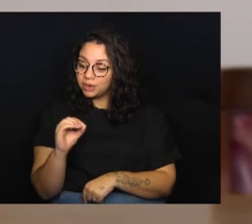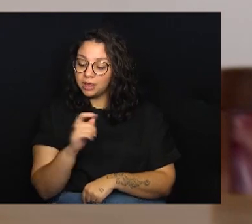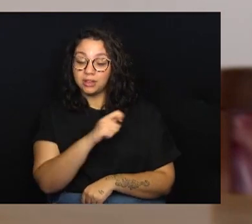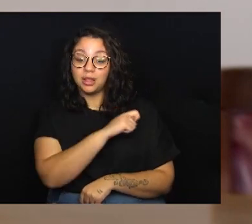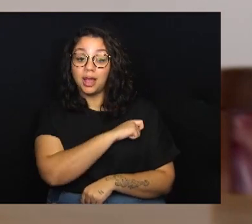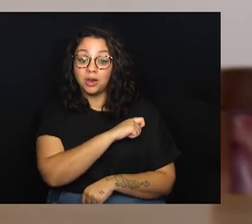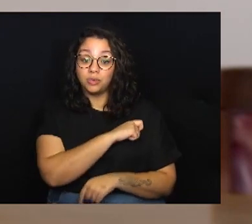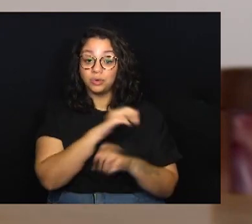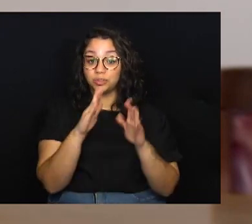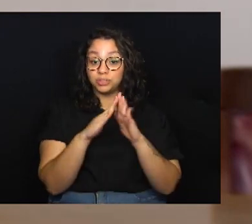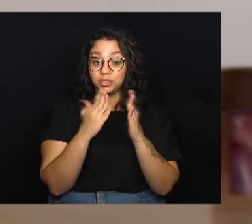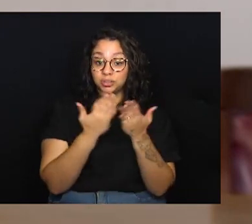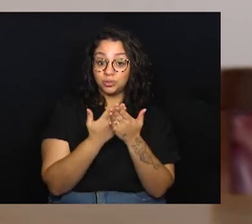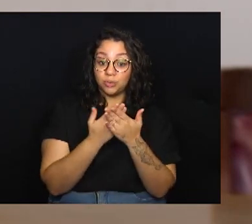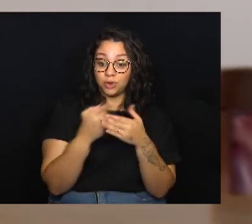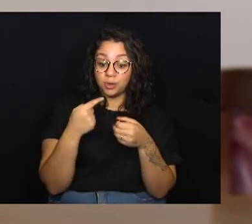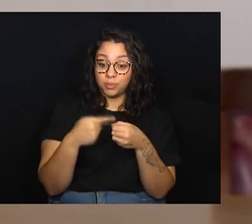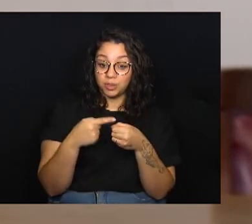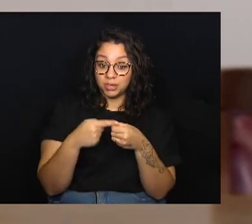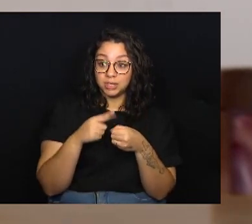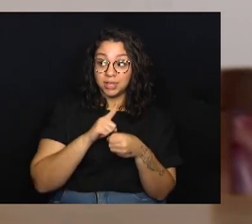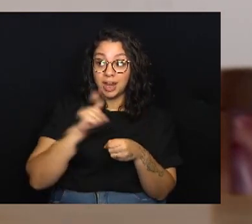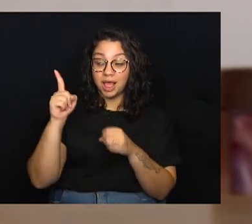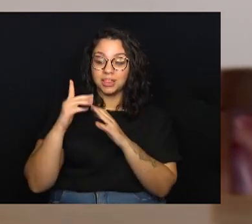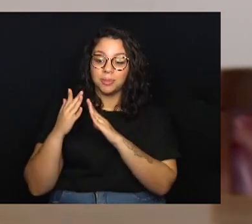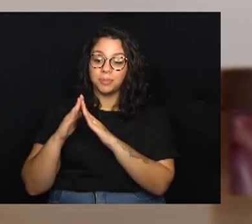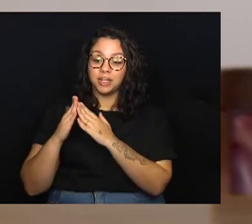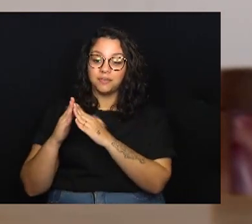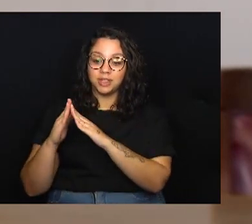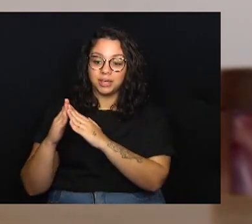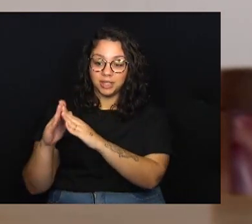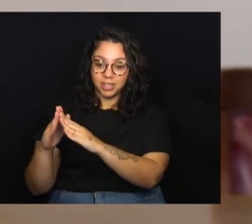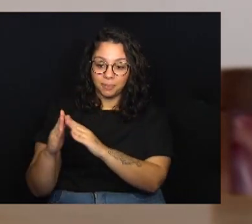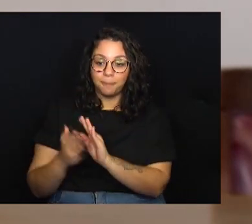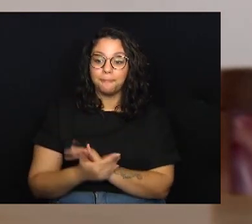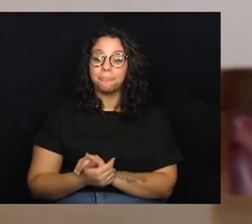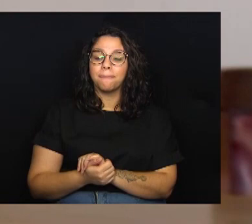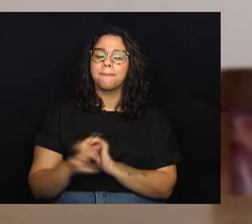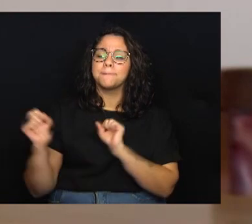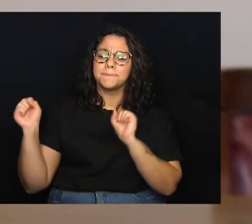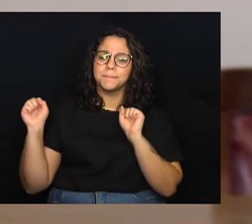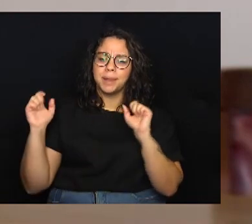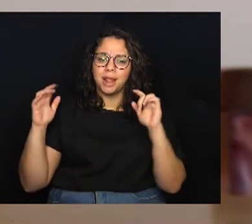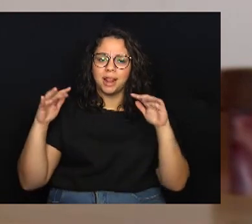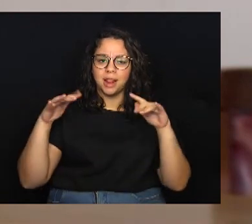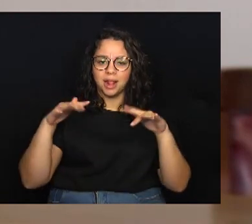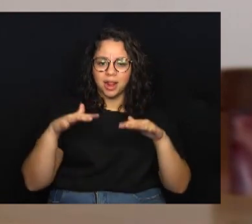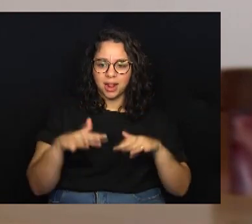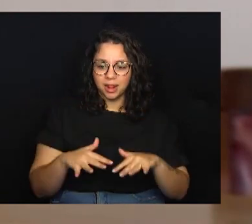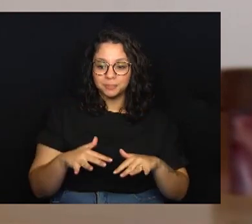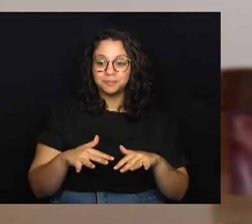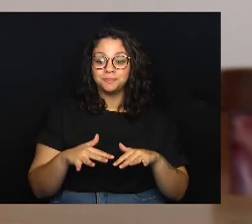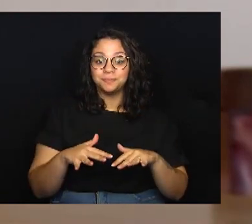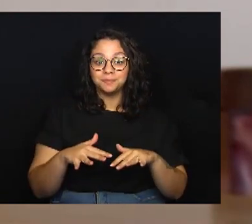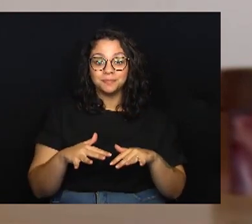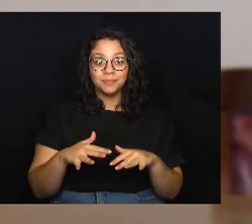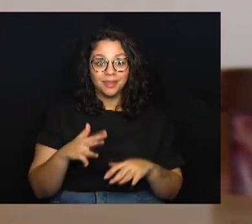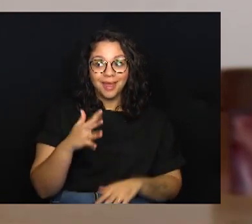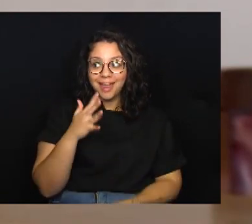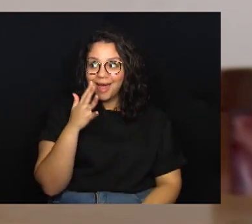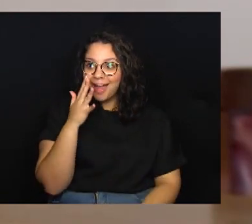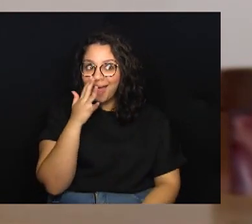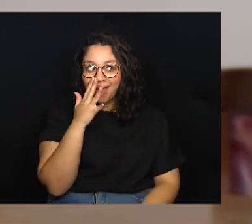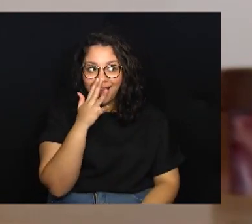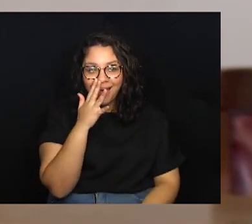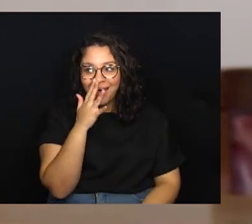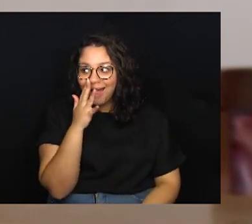escolas municipais da periferia. Eles vêm aqui, eles ficam deslumbrados